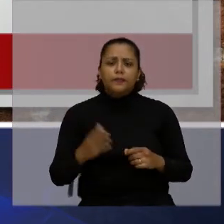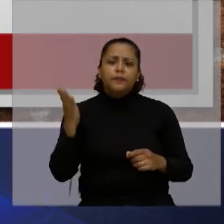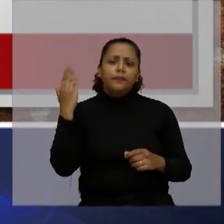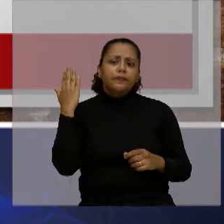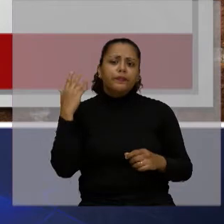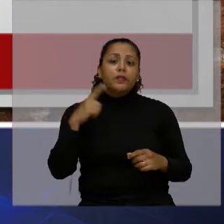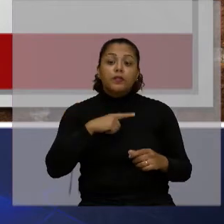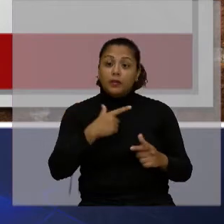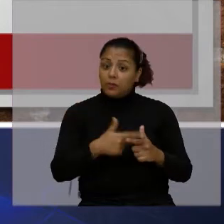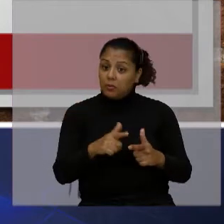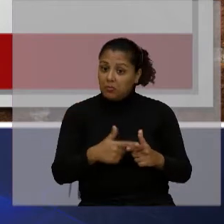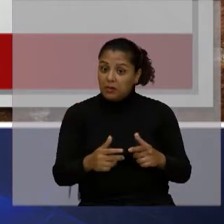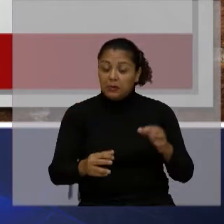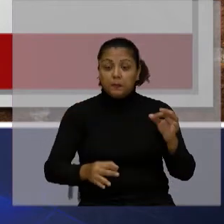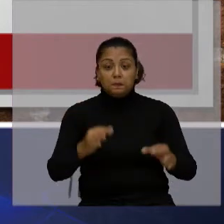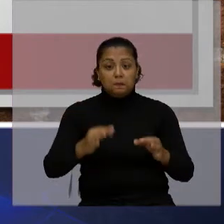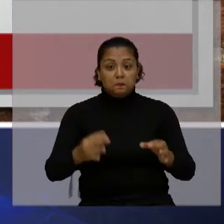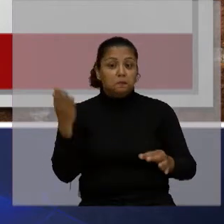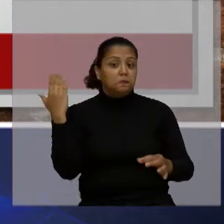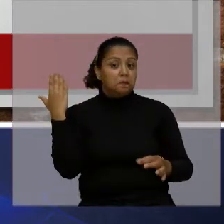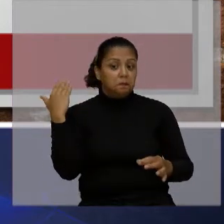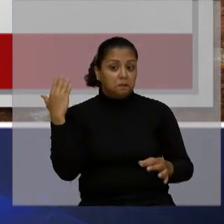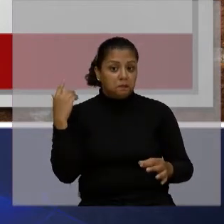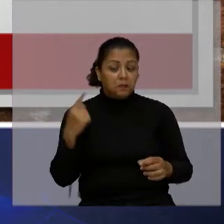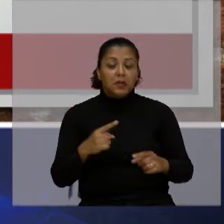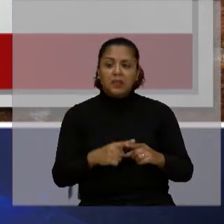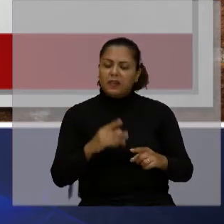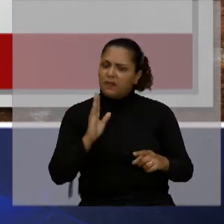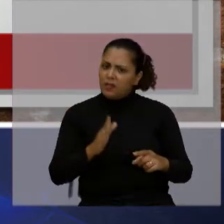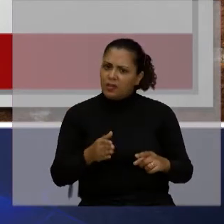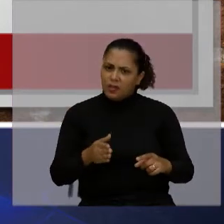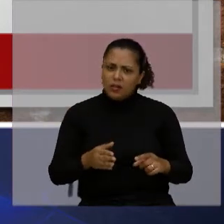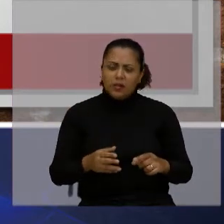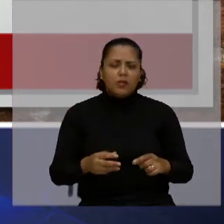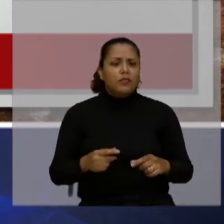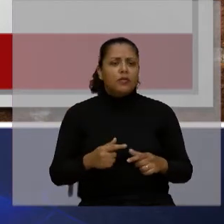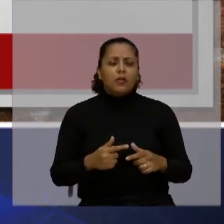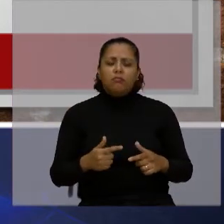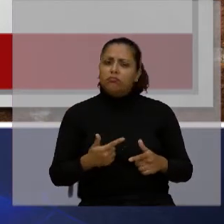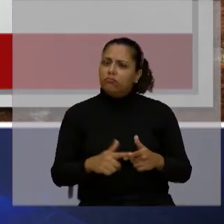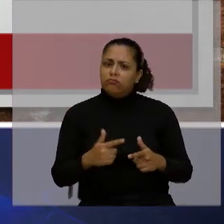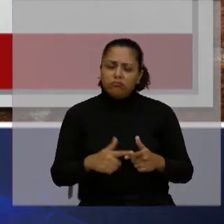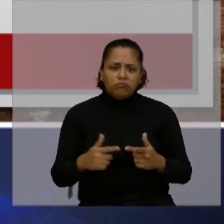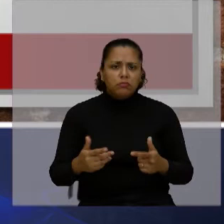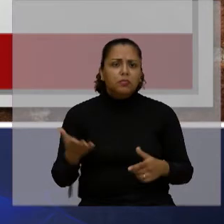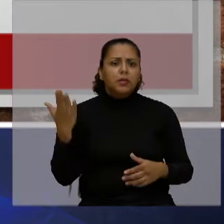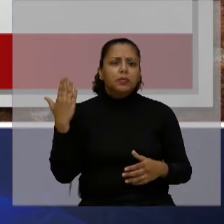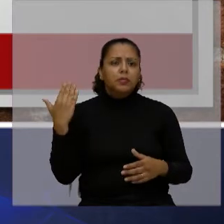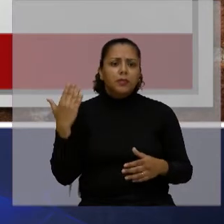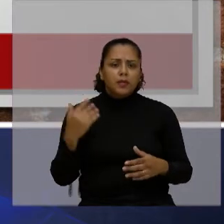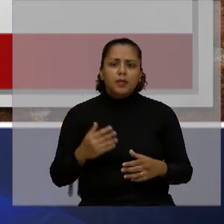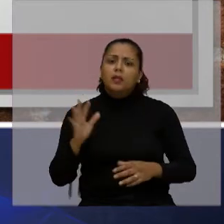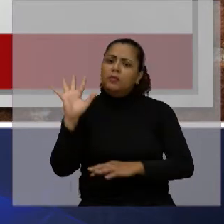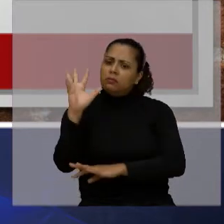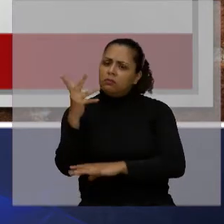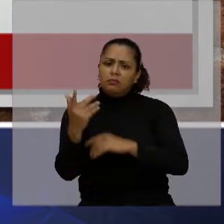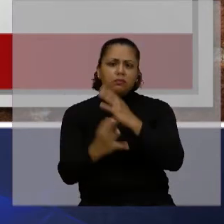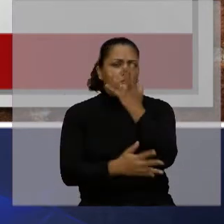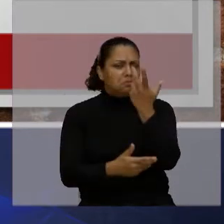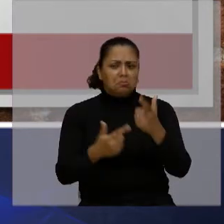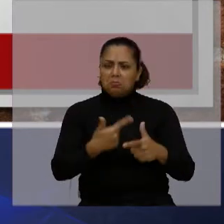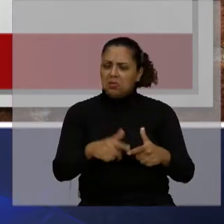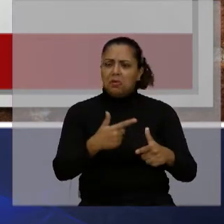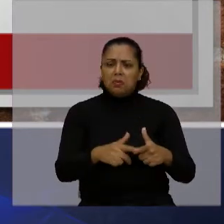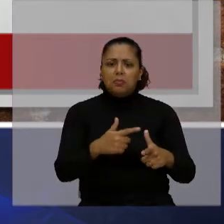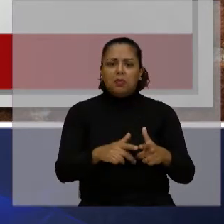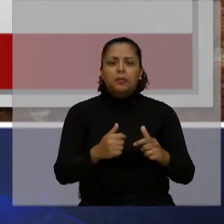problema judicial, teve invasão, então estava com essa questão no Ministério Público Ambiental, e